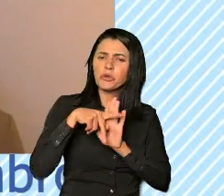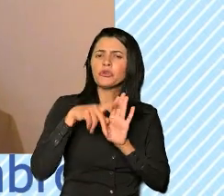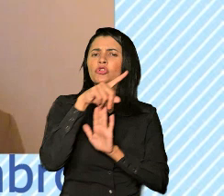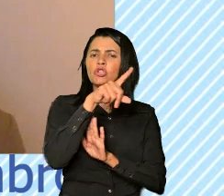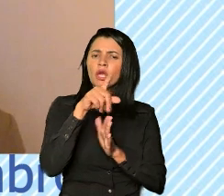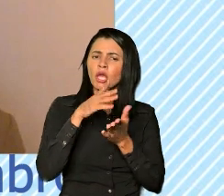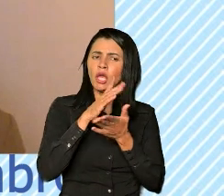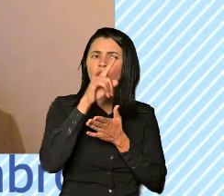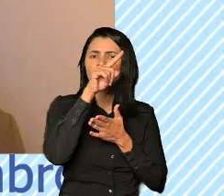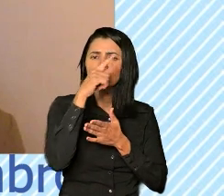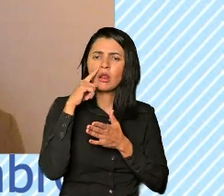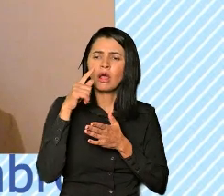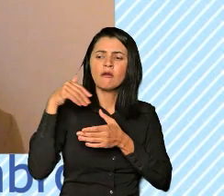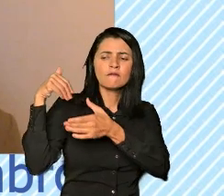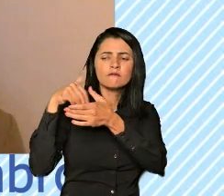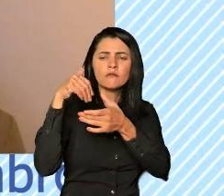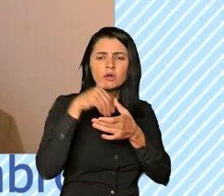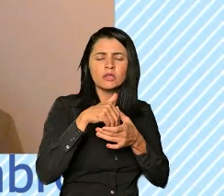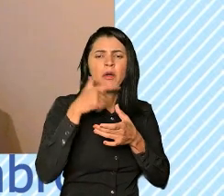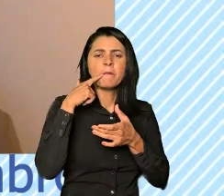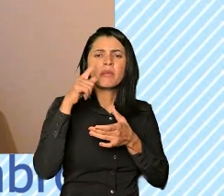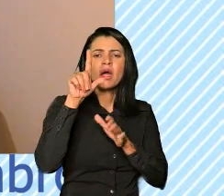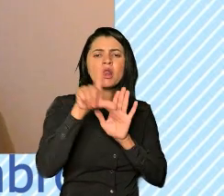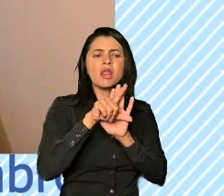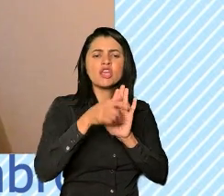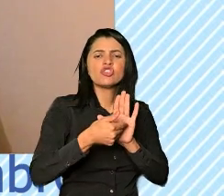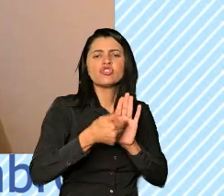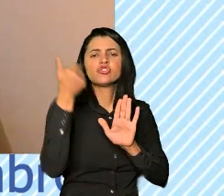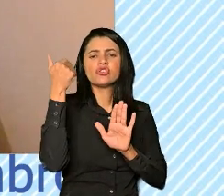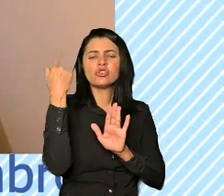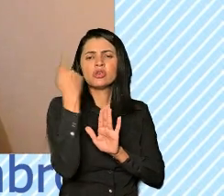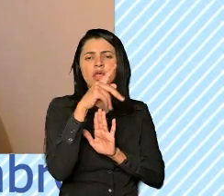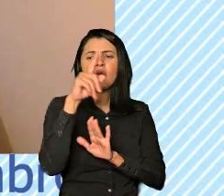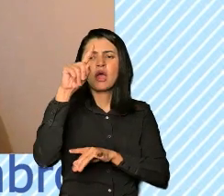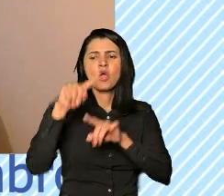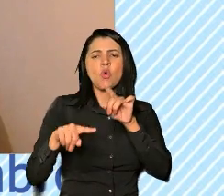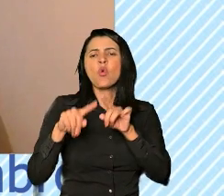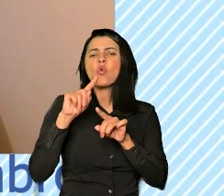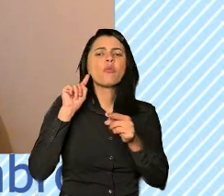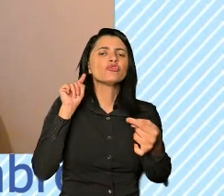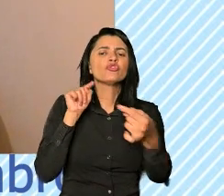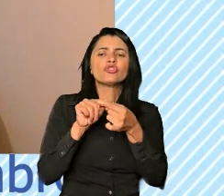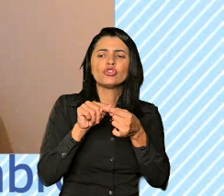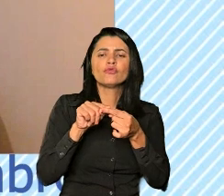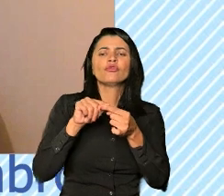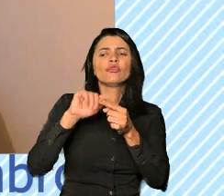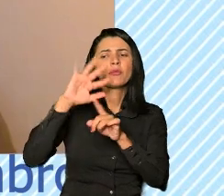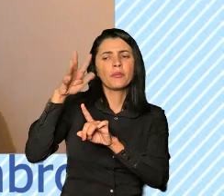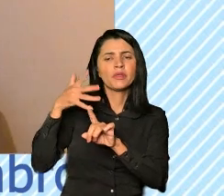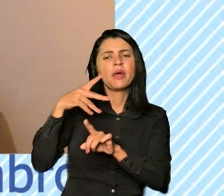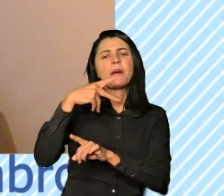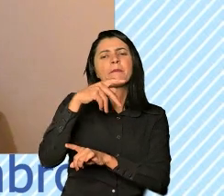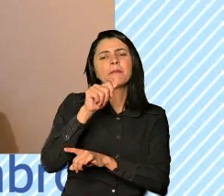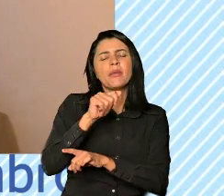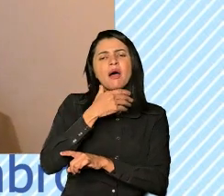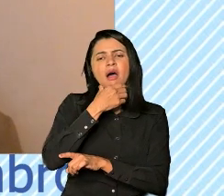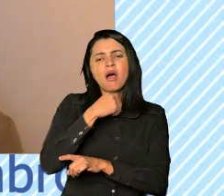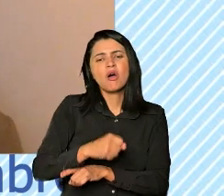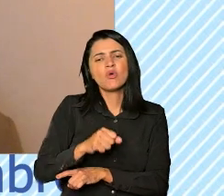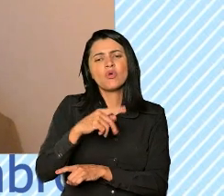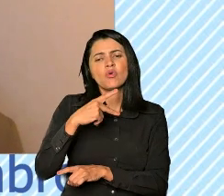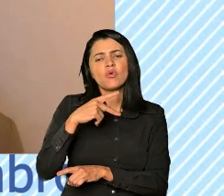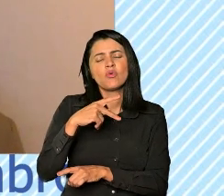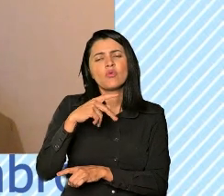tramitou, olha só, para revogar uma lei cujo objeto era a homenagem ao Paulo Freire, que é É,